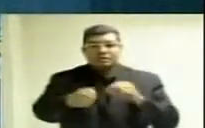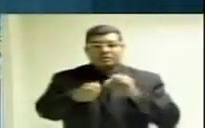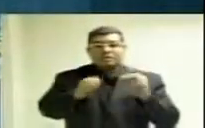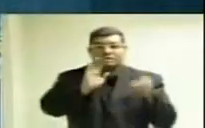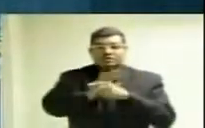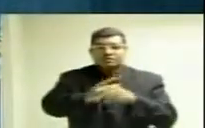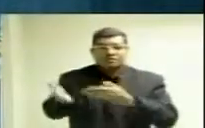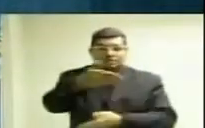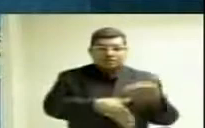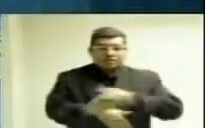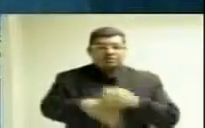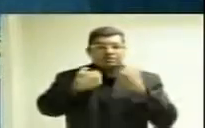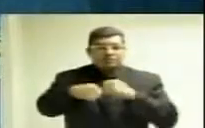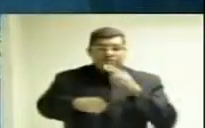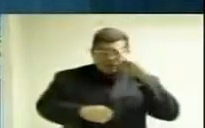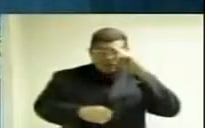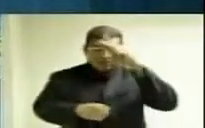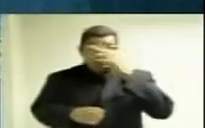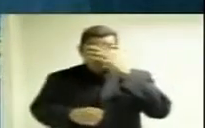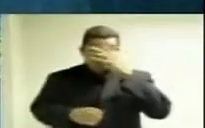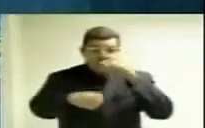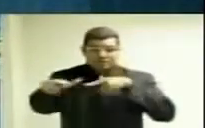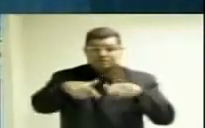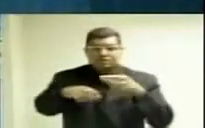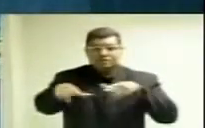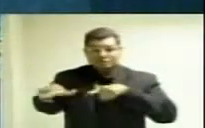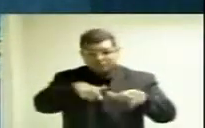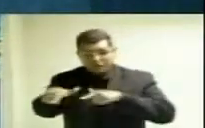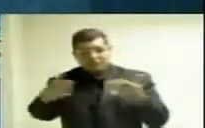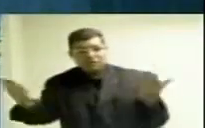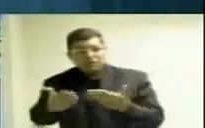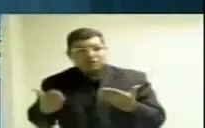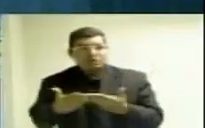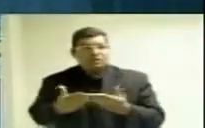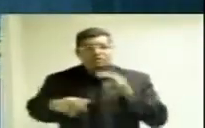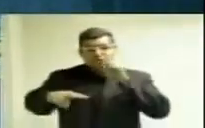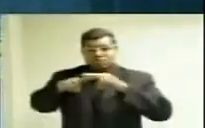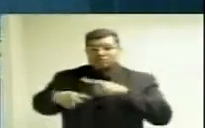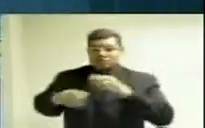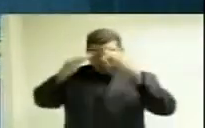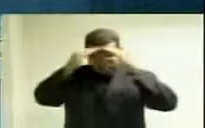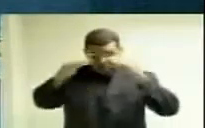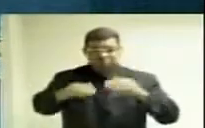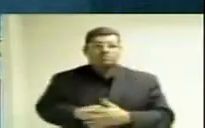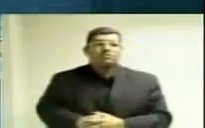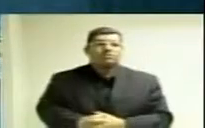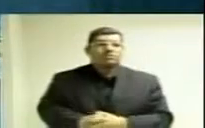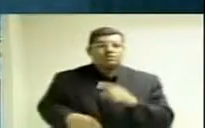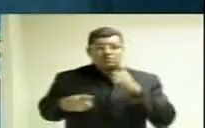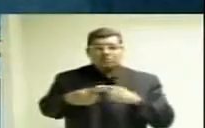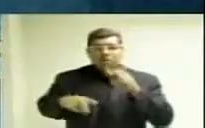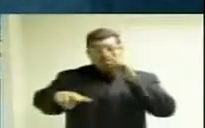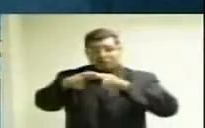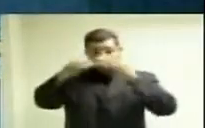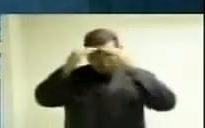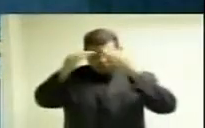fazer parcerias para fortalecer a reinserção no mercado de trabalho dos presos que cumpriram pena. Porque